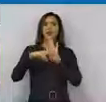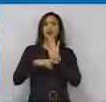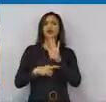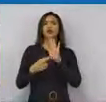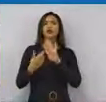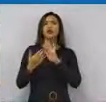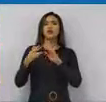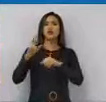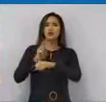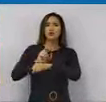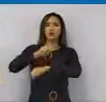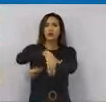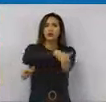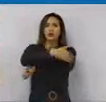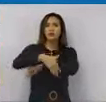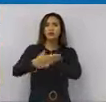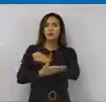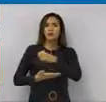Básico do Brasil.